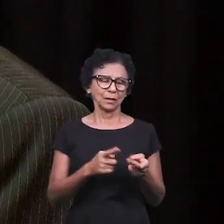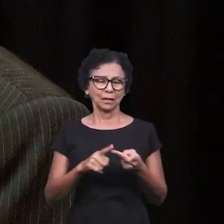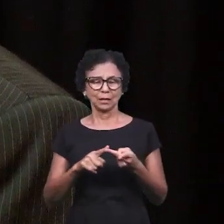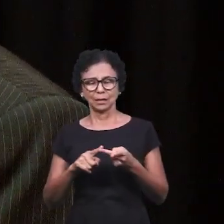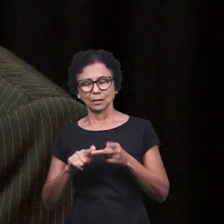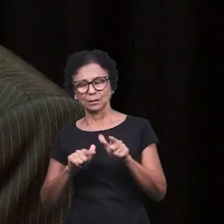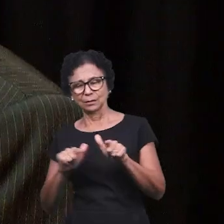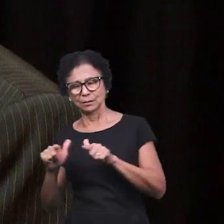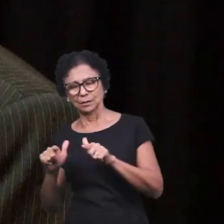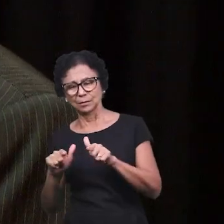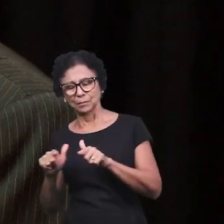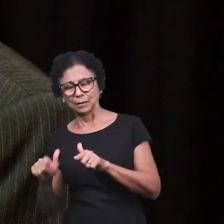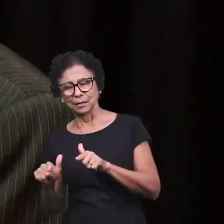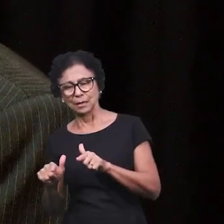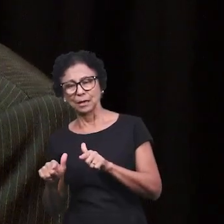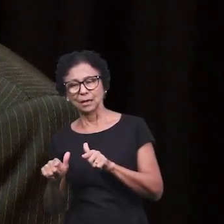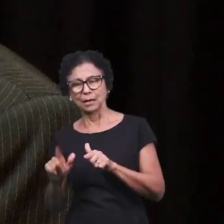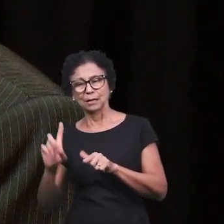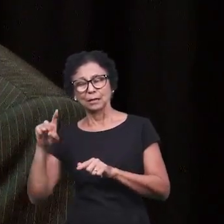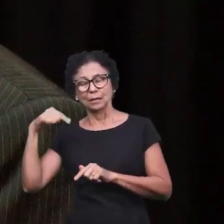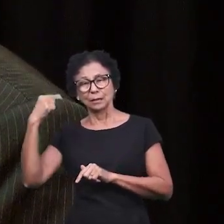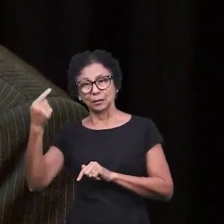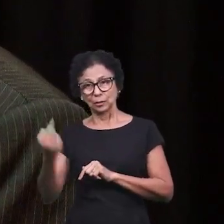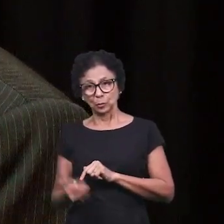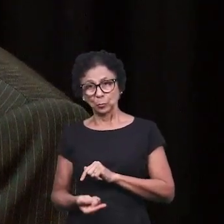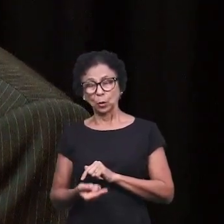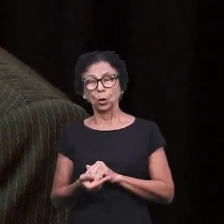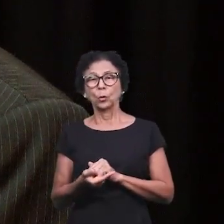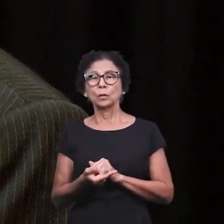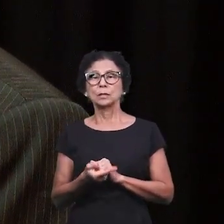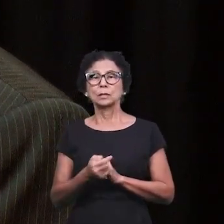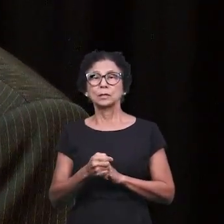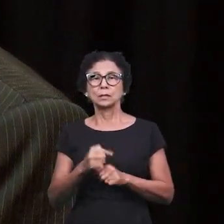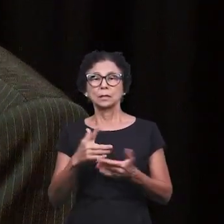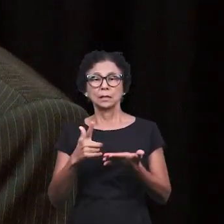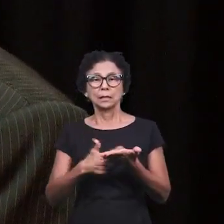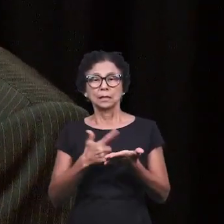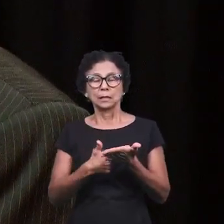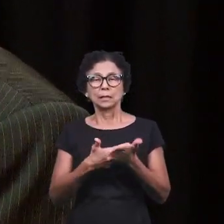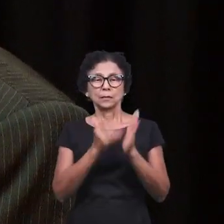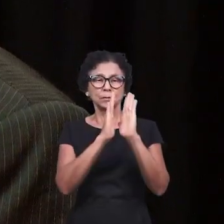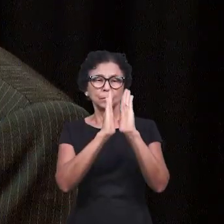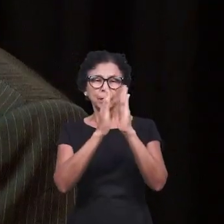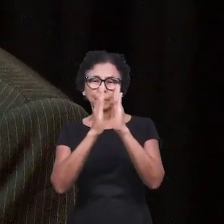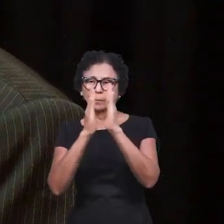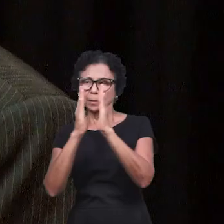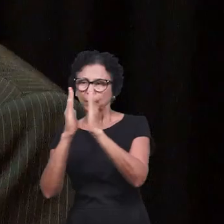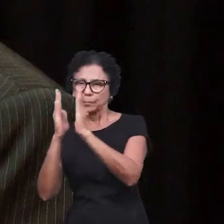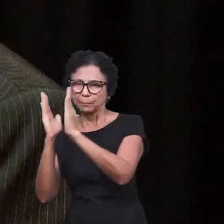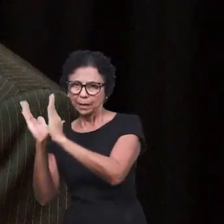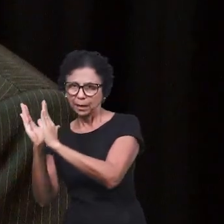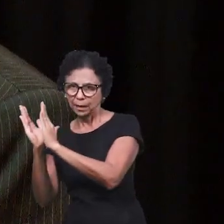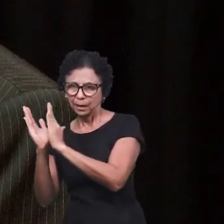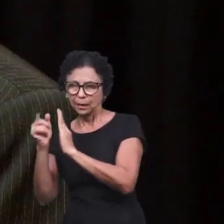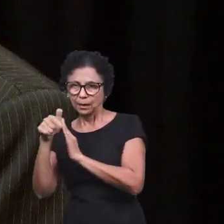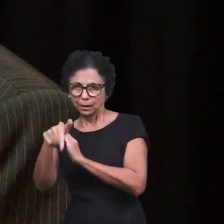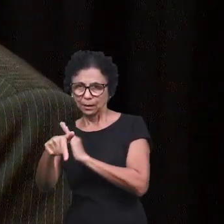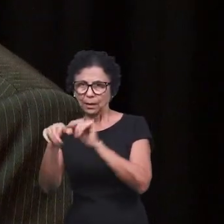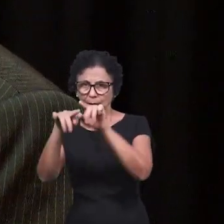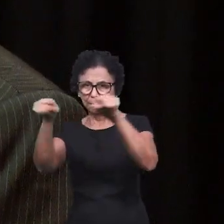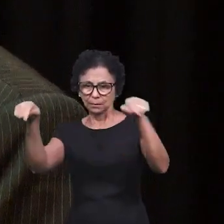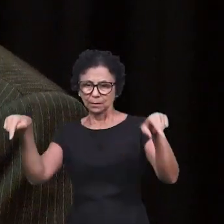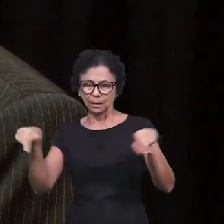estudar, especialmente trabalhar e depois do horário de trabalho ir para a biblioteca, eu saio de